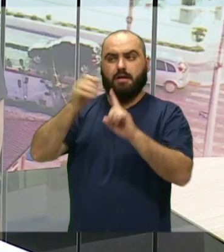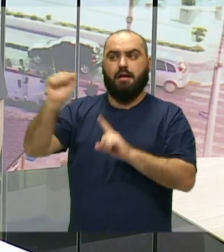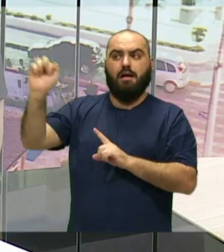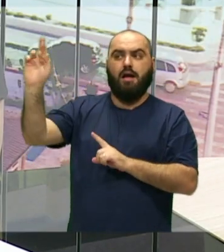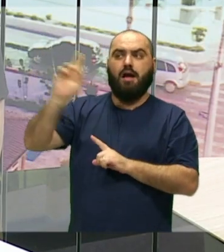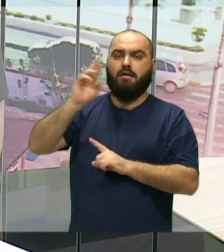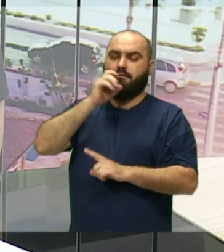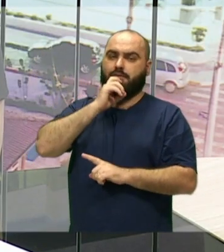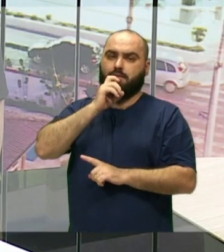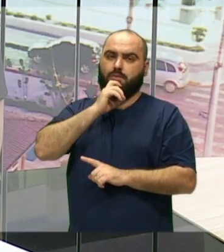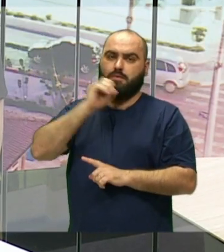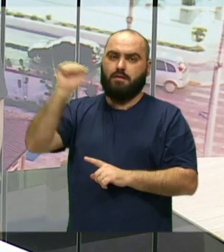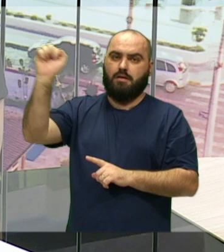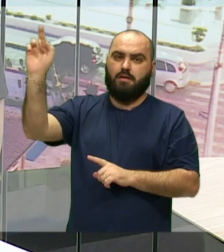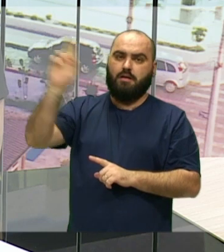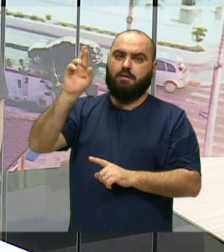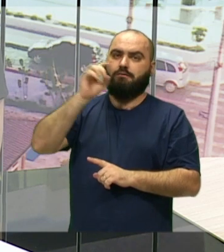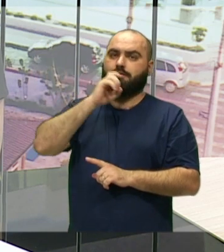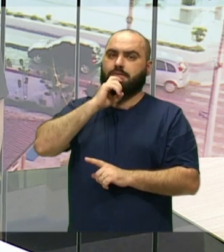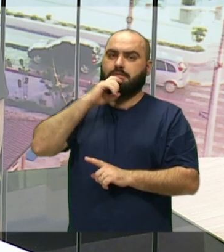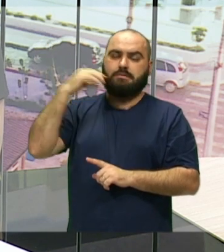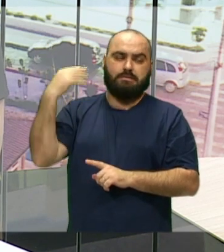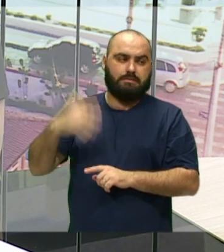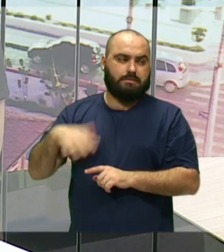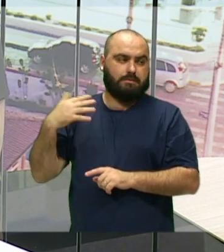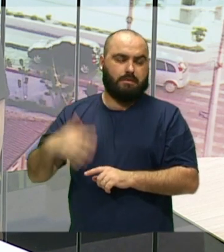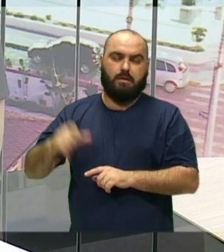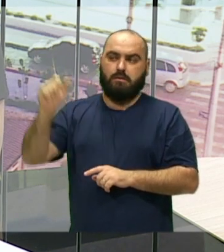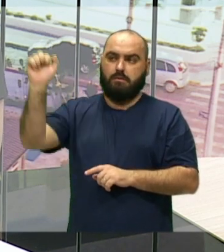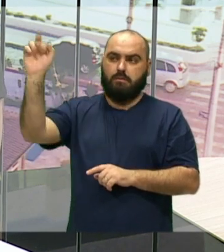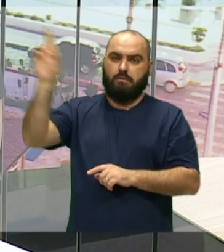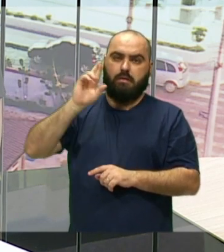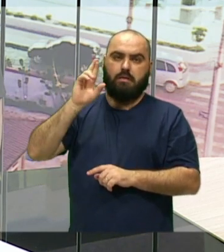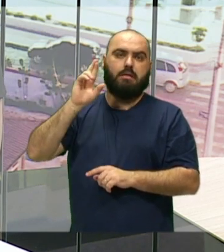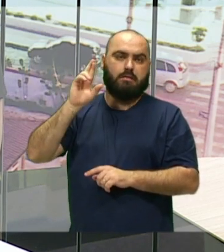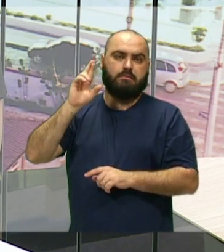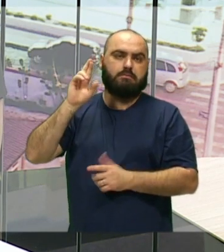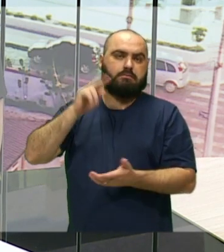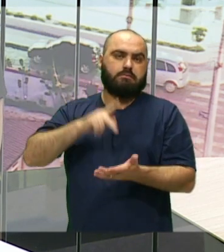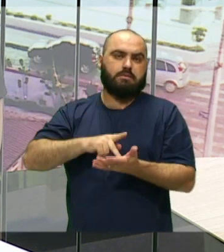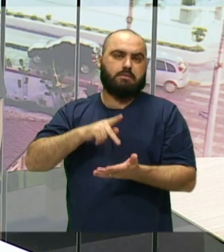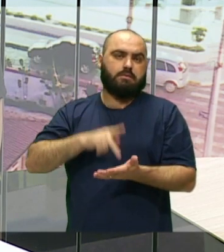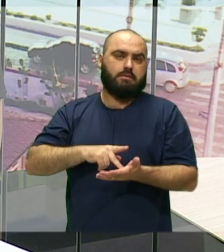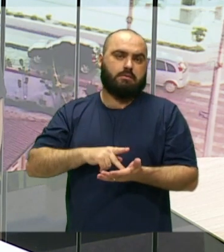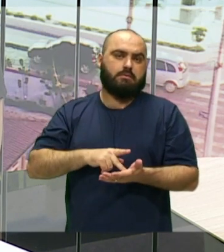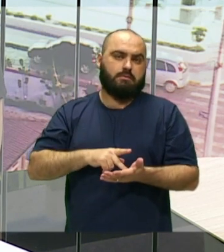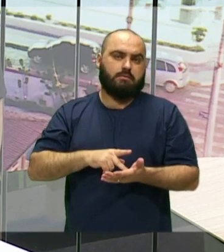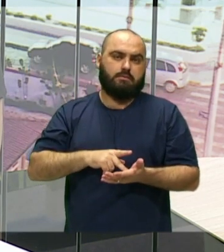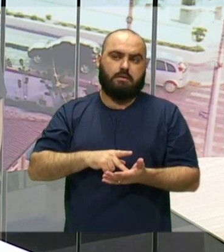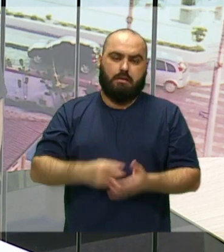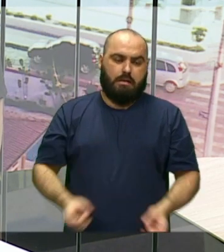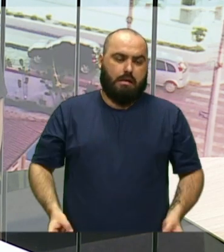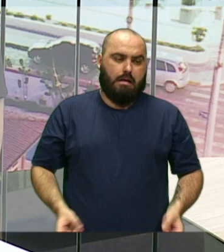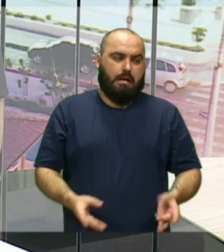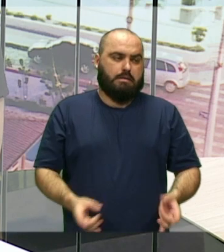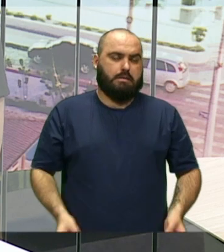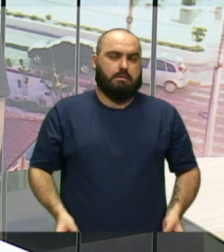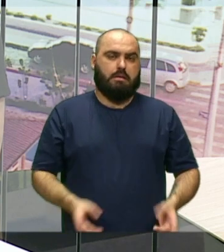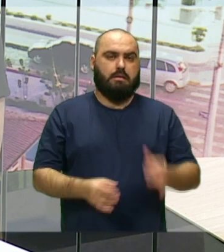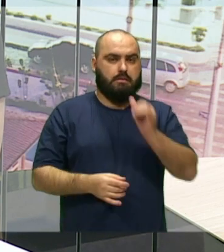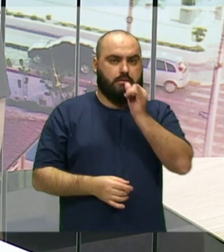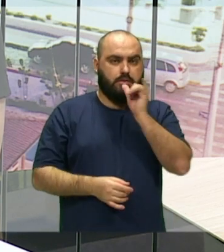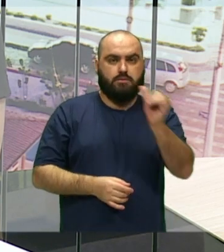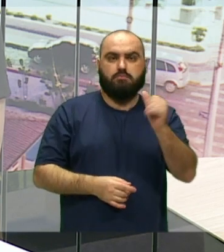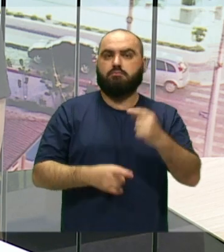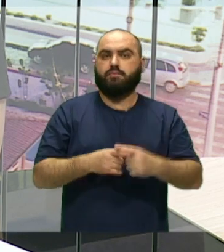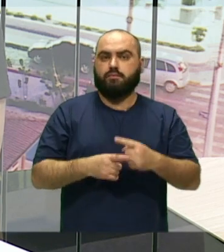né que o ar condicionado é um um uma das coisas que que mais energia até porque a